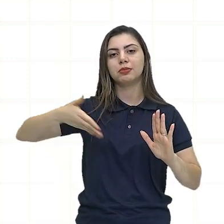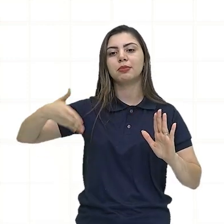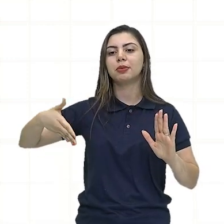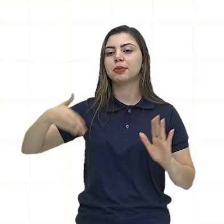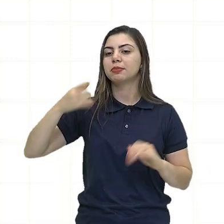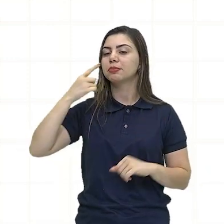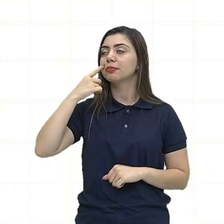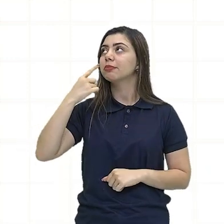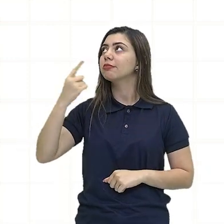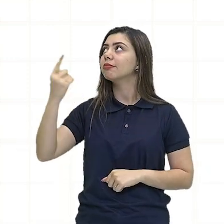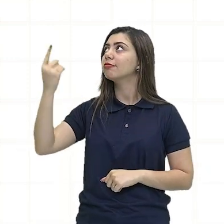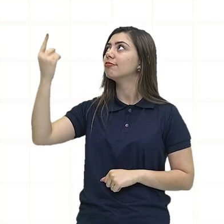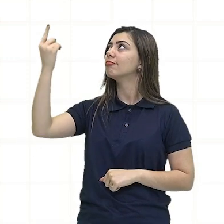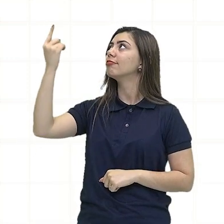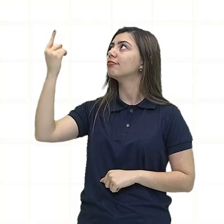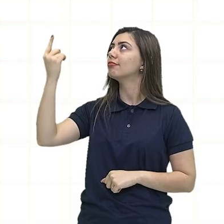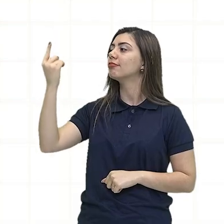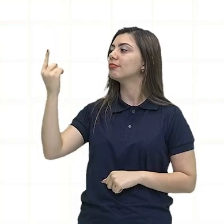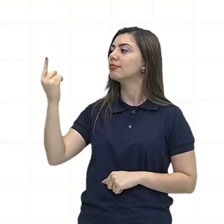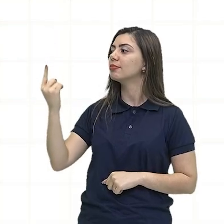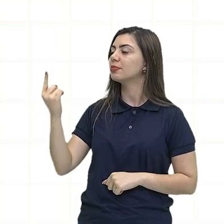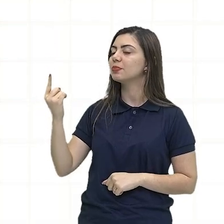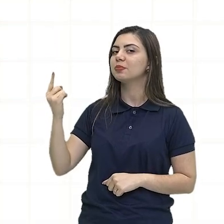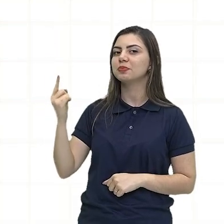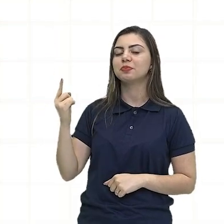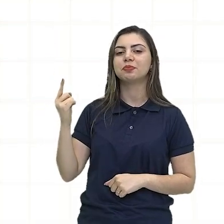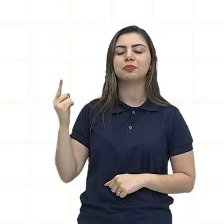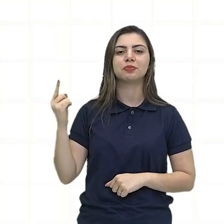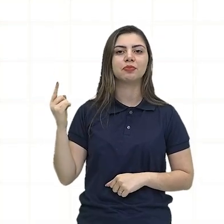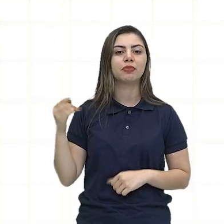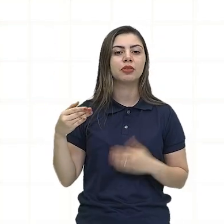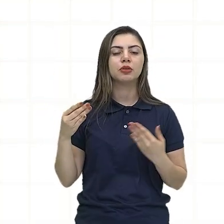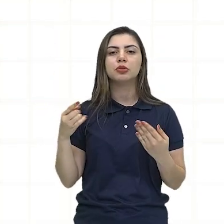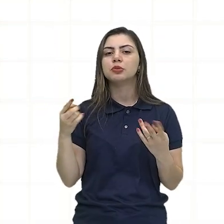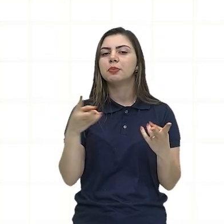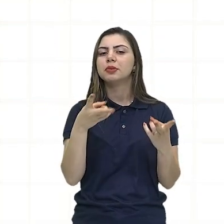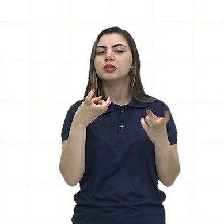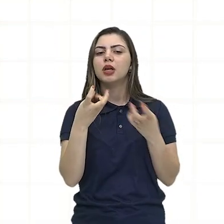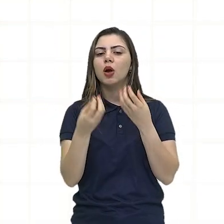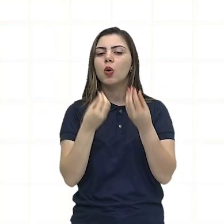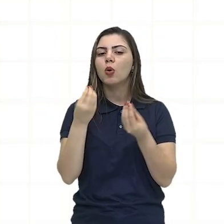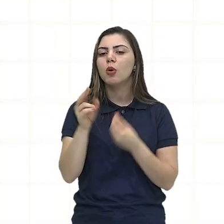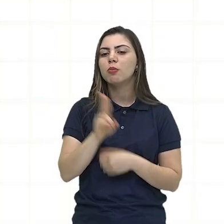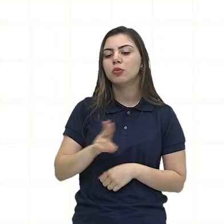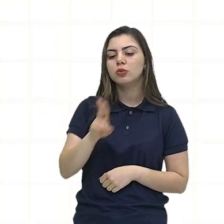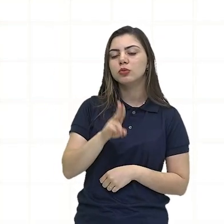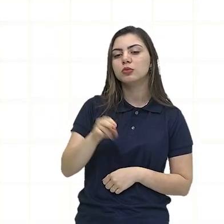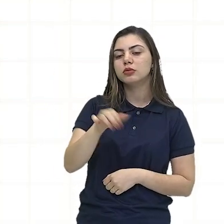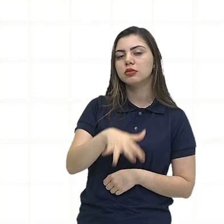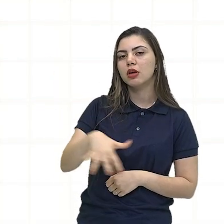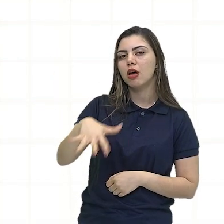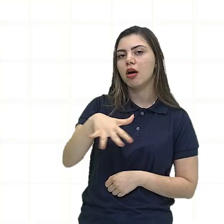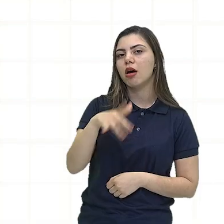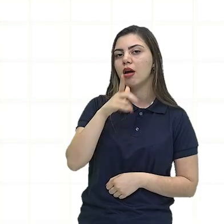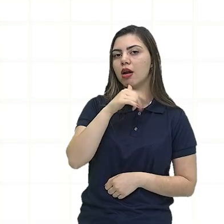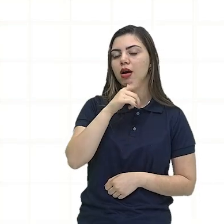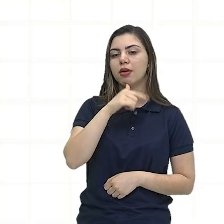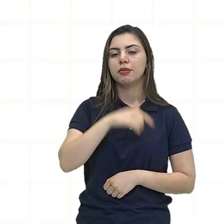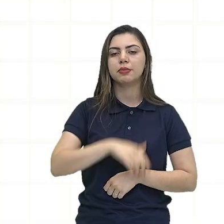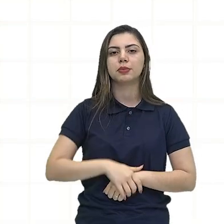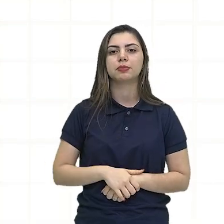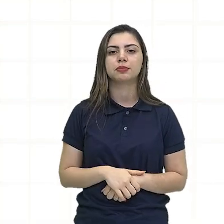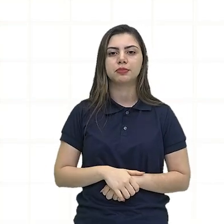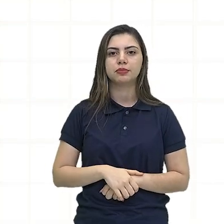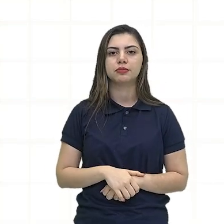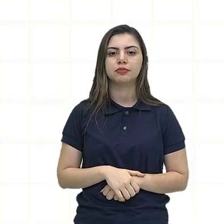discriminada, ou seja, que a gente consegue identificar melhor aonde realmente foi utilizada a água. E aí vocês